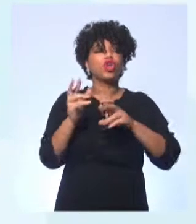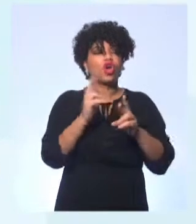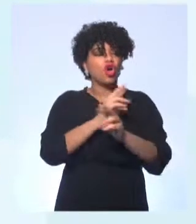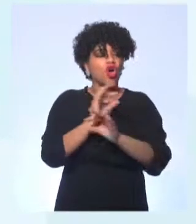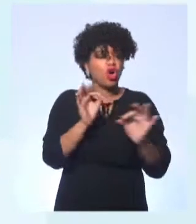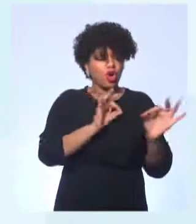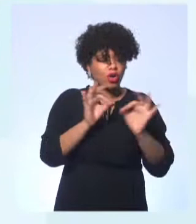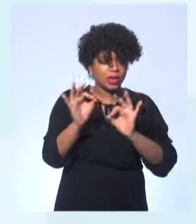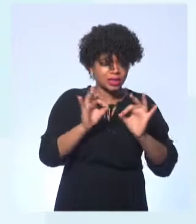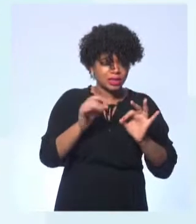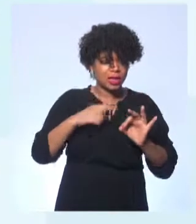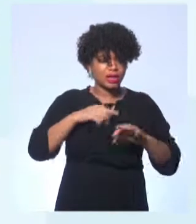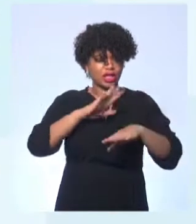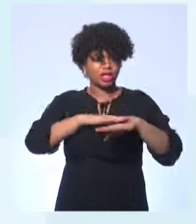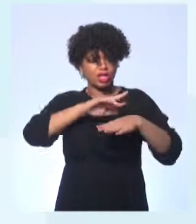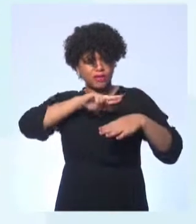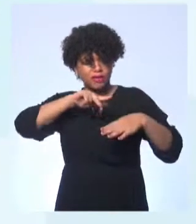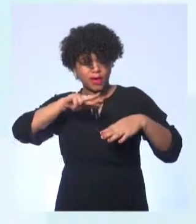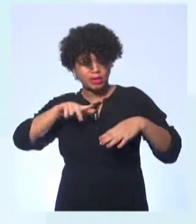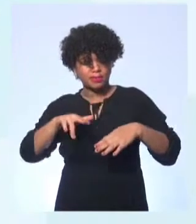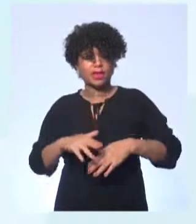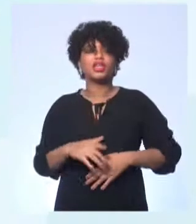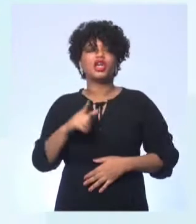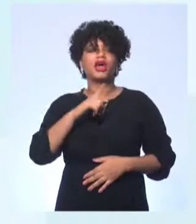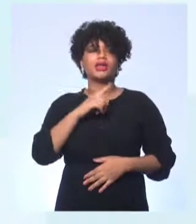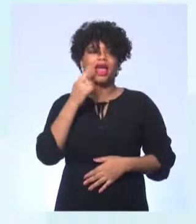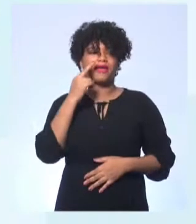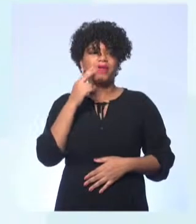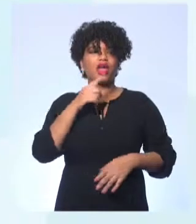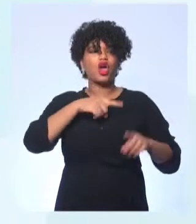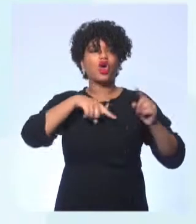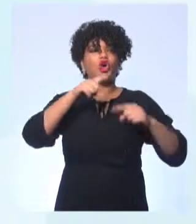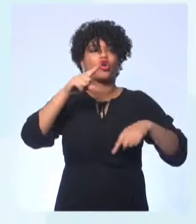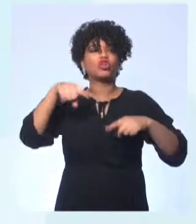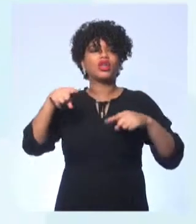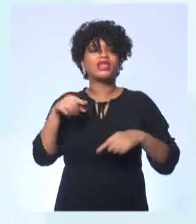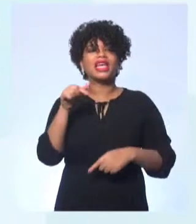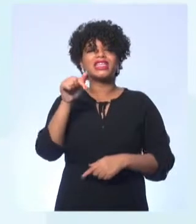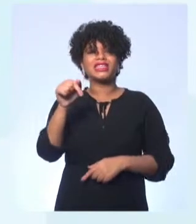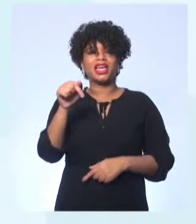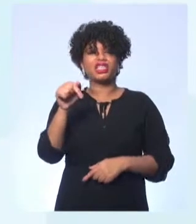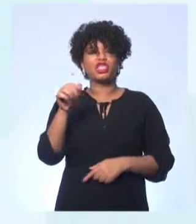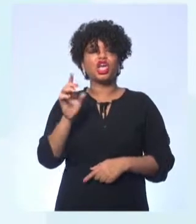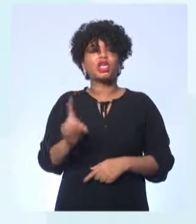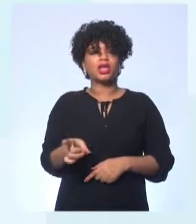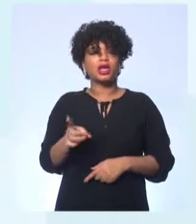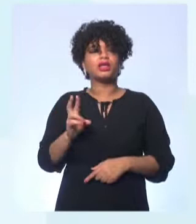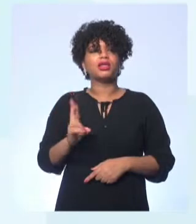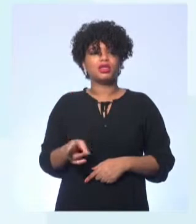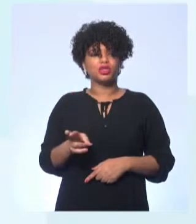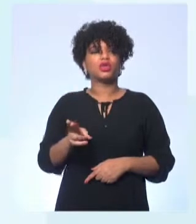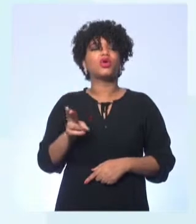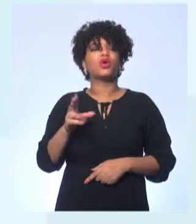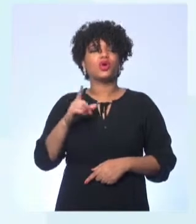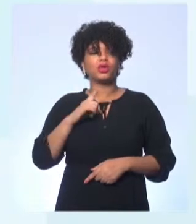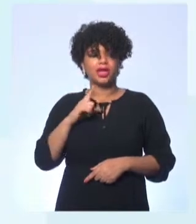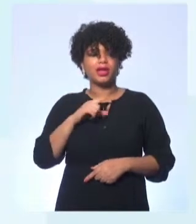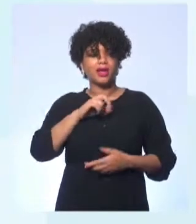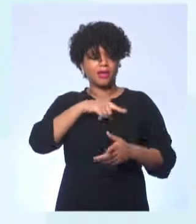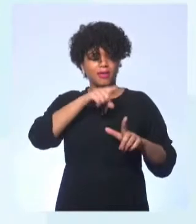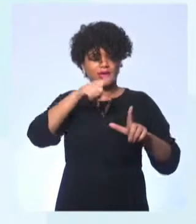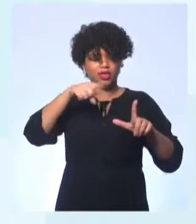essas notas que ficam estabilizadas, tá certo? Então a nossa escala ocidental tem 7 notas, geralmente, né? Quer dizer, as